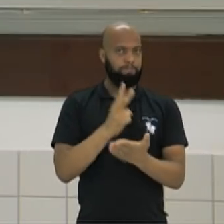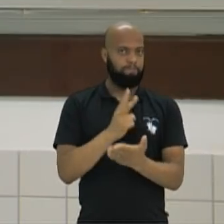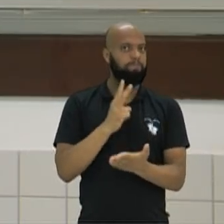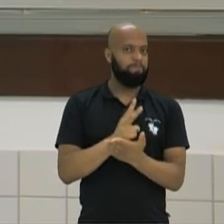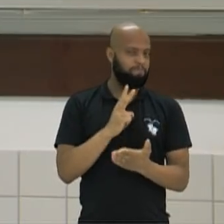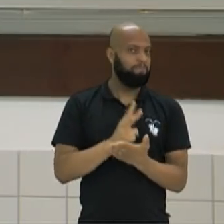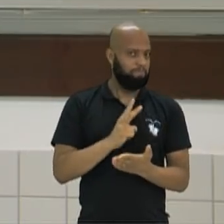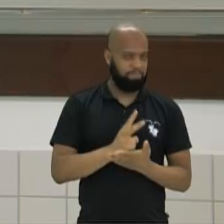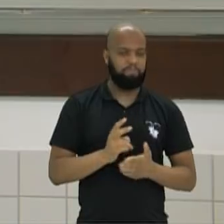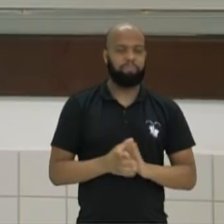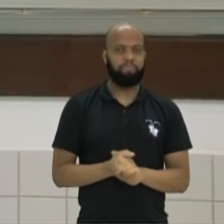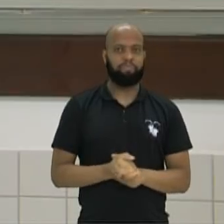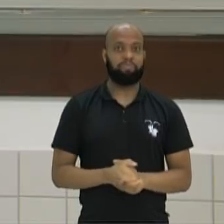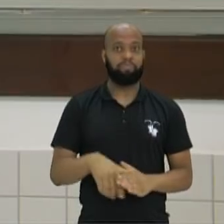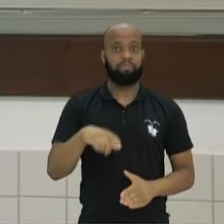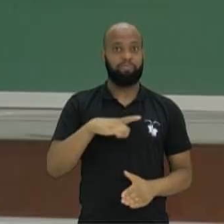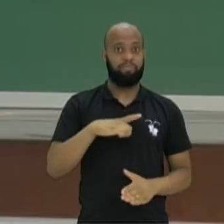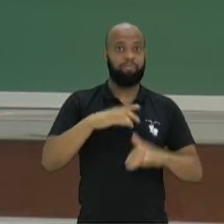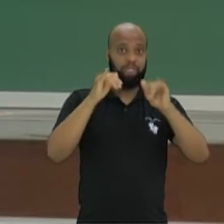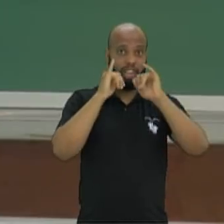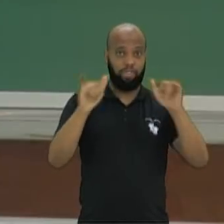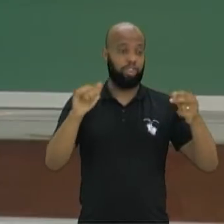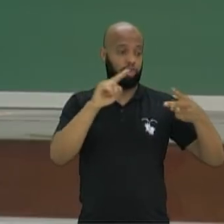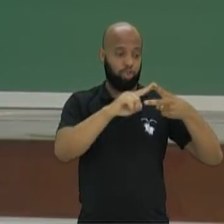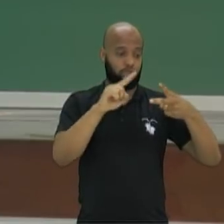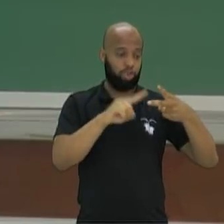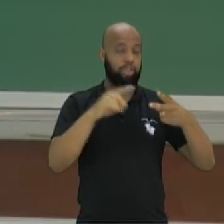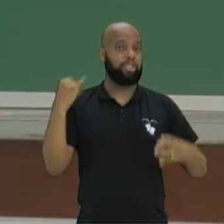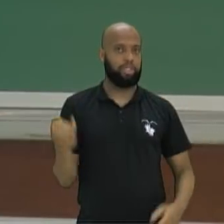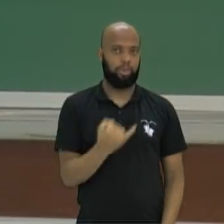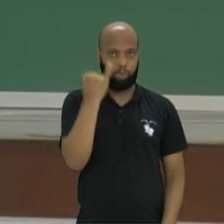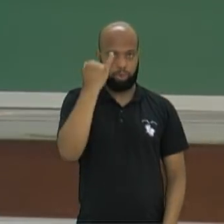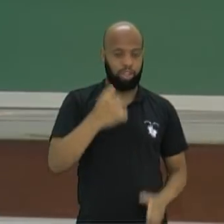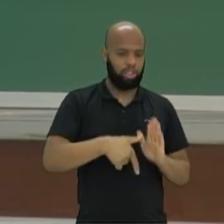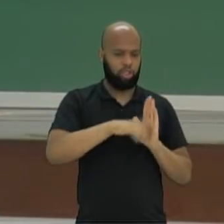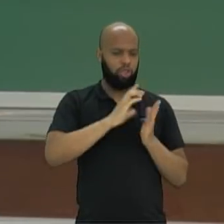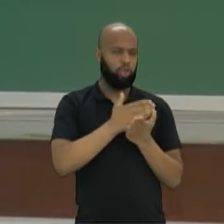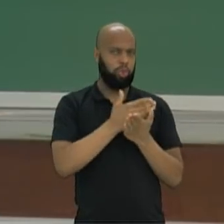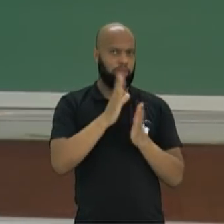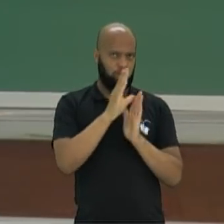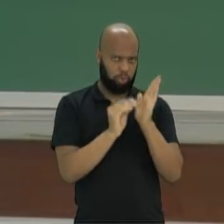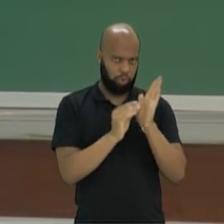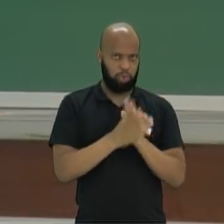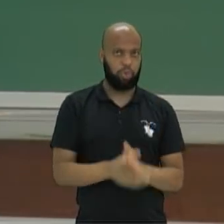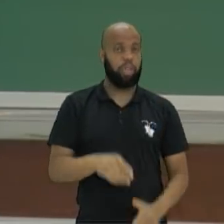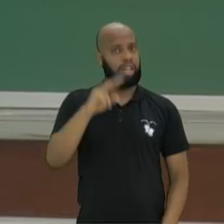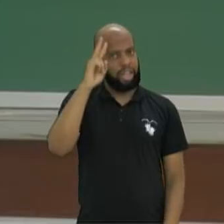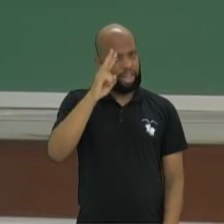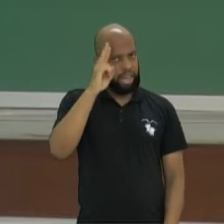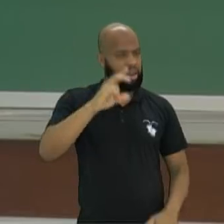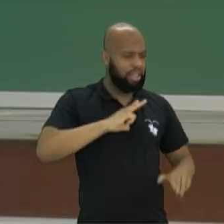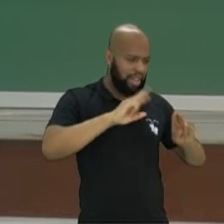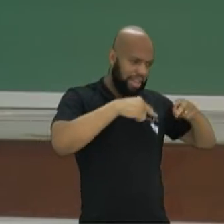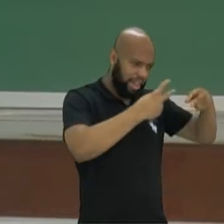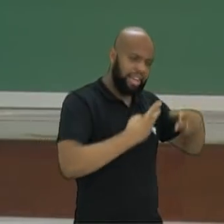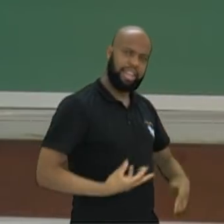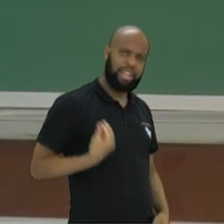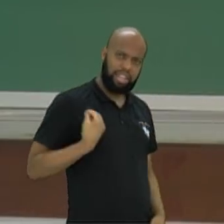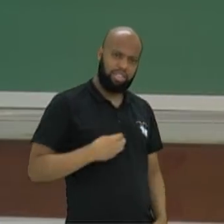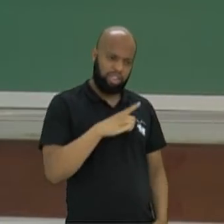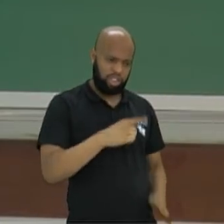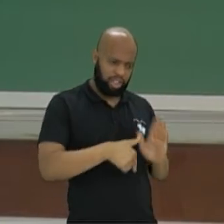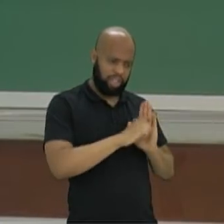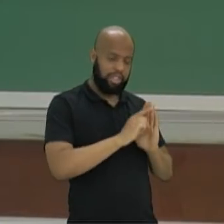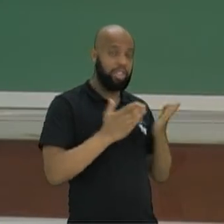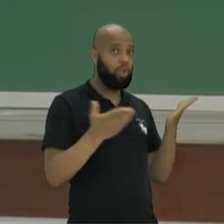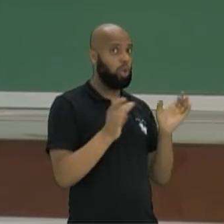aventura. Eu tenho 2 recados muito importantes antes aqui para nós começarmos o nosso conteúdo. Lembra daquele link de presença que tínhamos antes? Não há